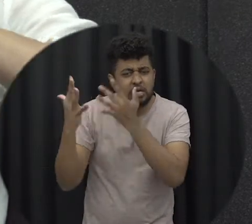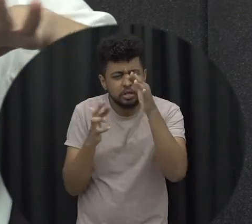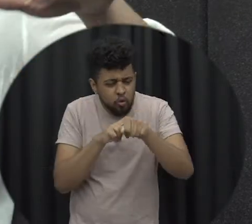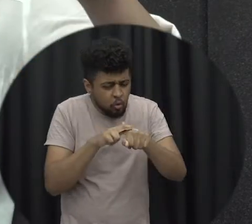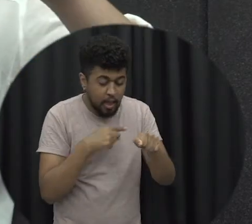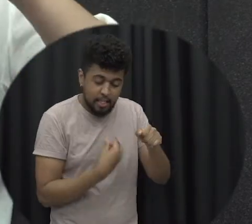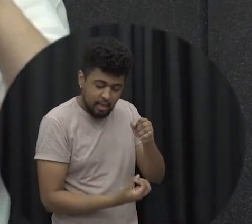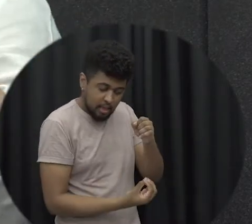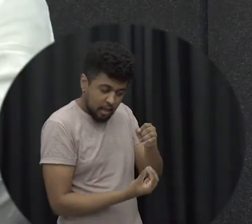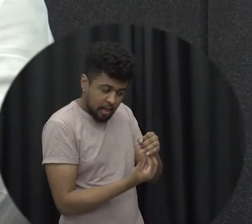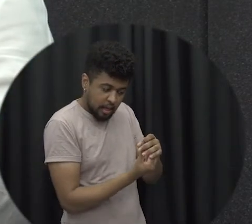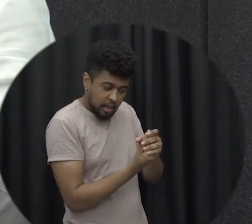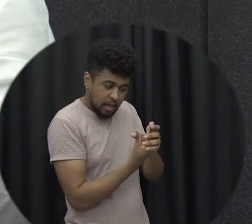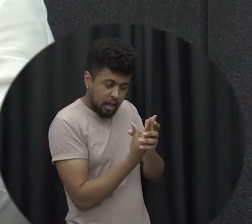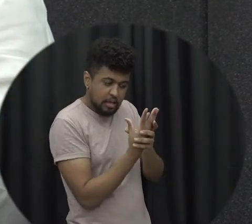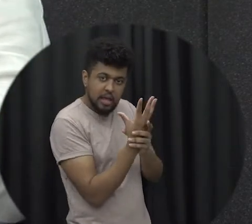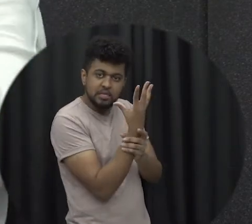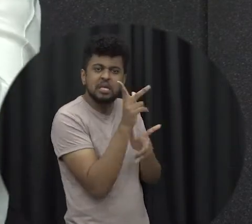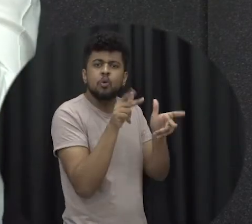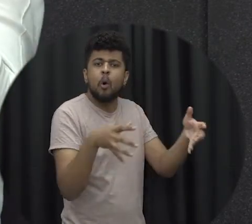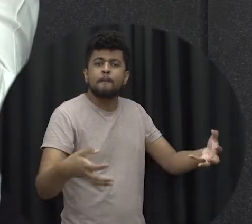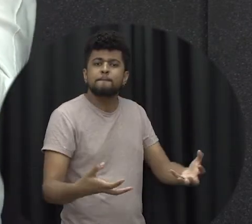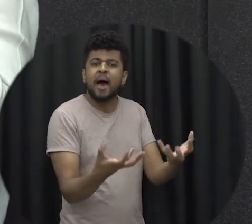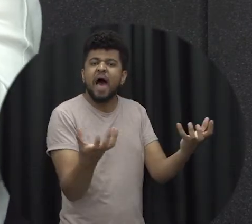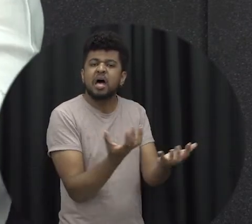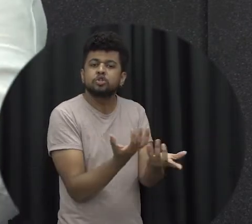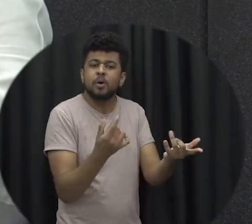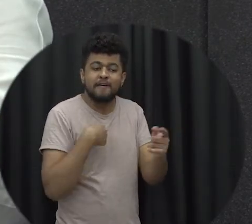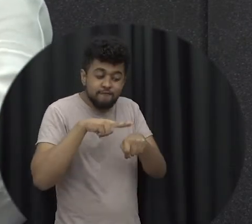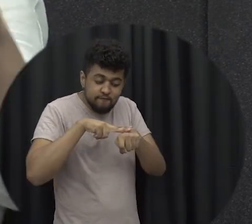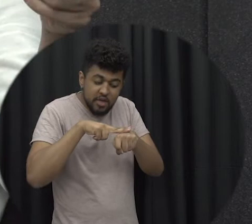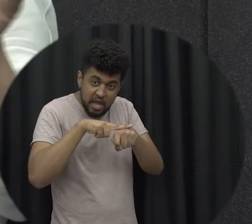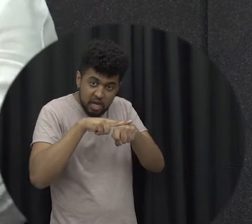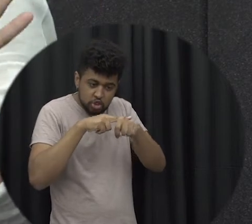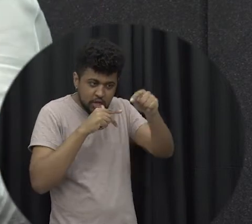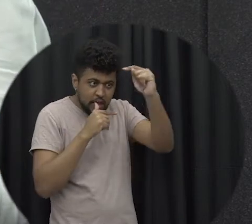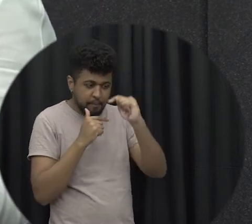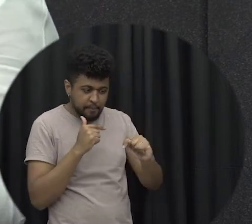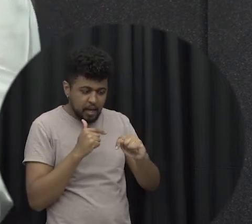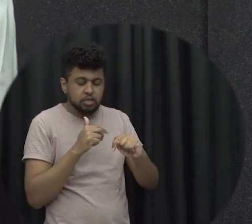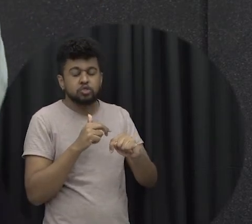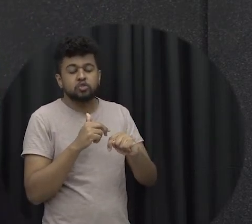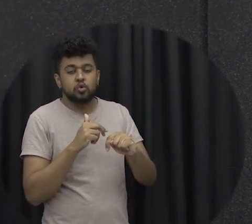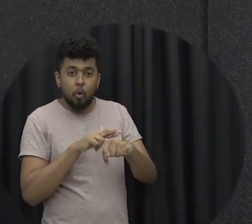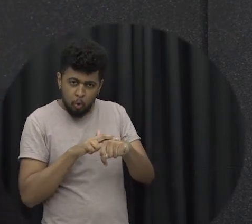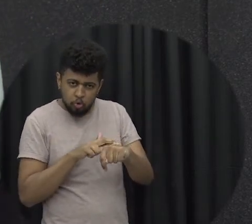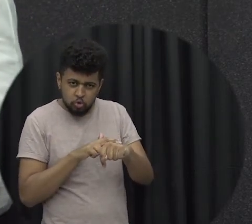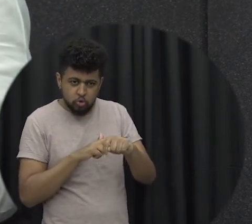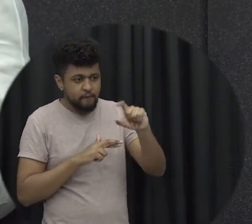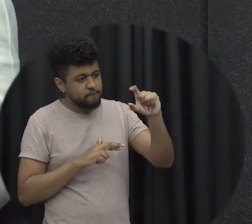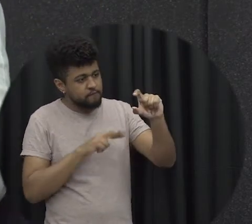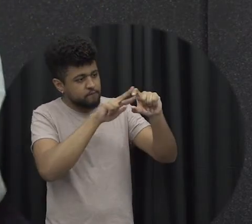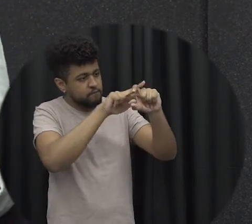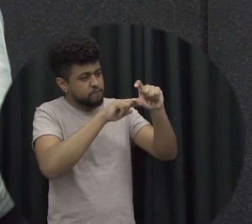Ela cresce que nem um mato, assim, ela é verde e roxinha embaixo. Eu tenho em casa. Todo mundo tem. É